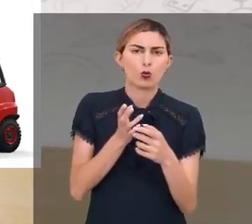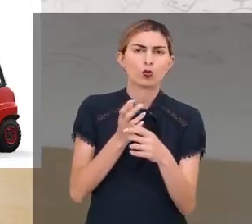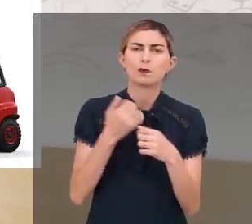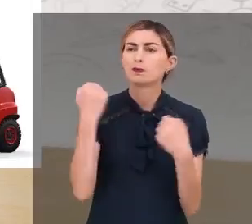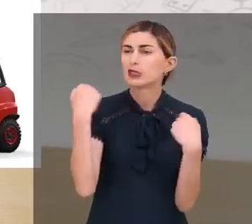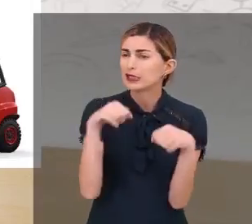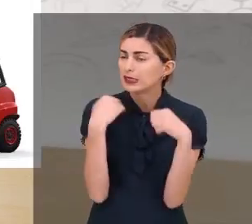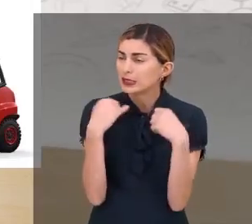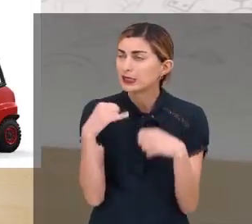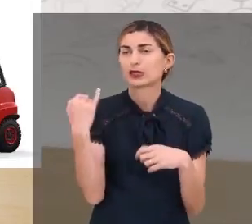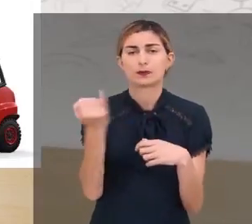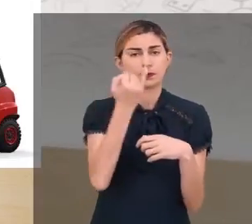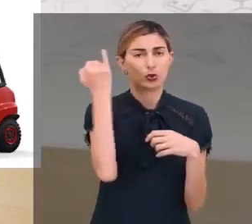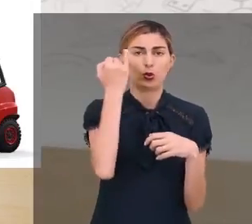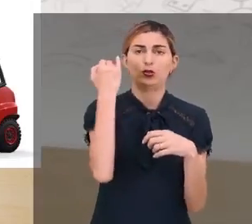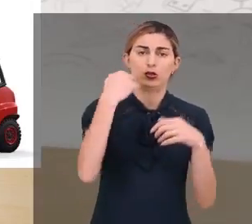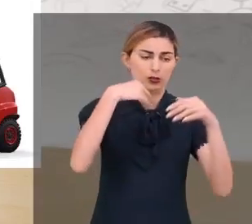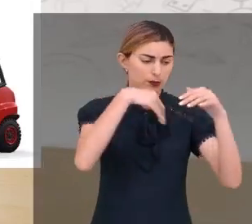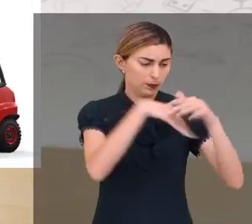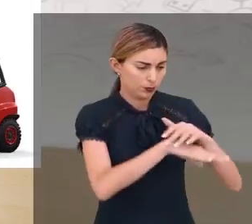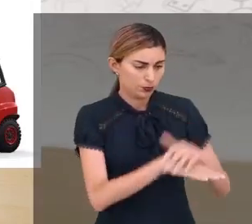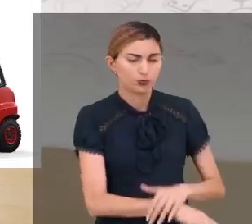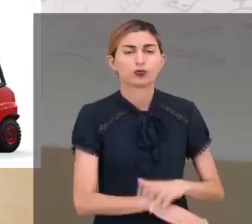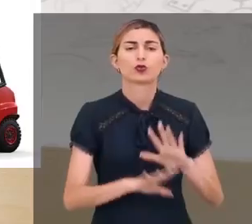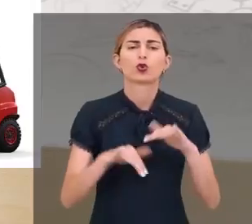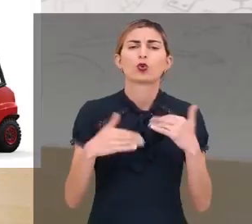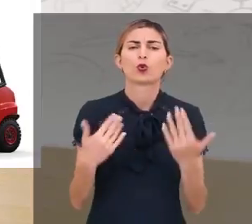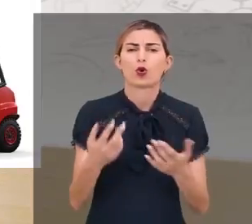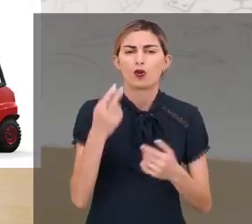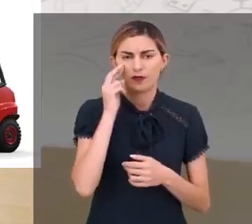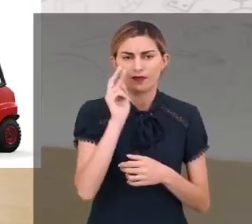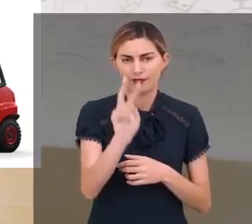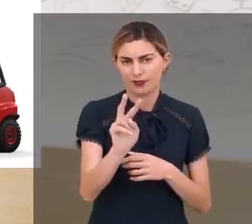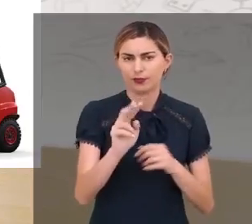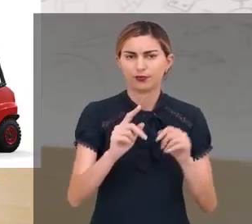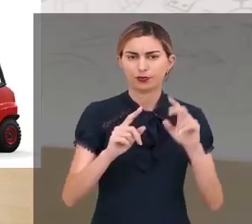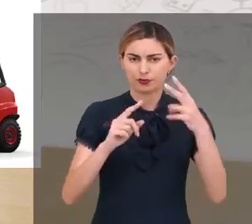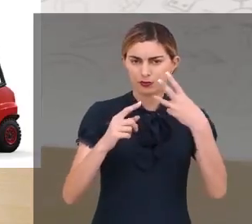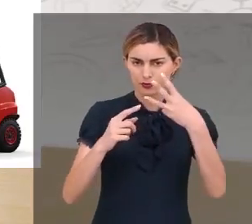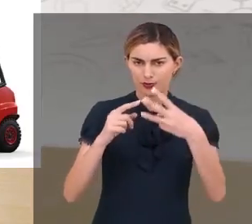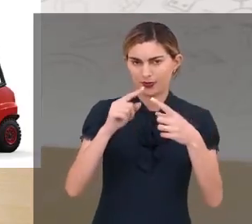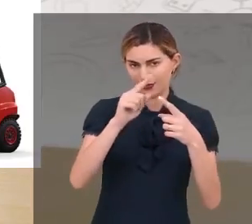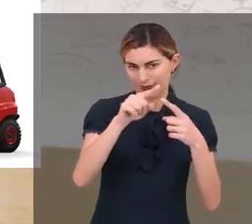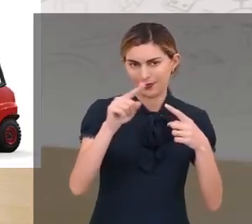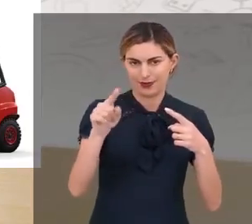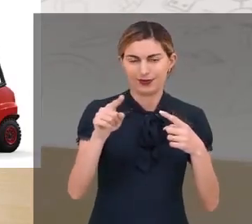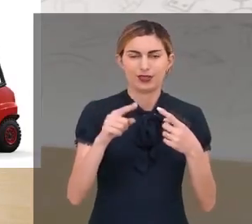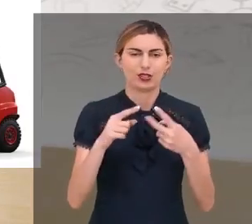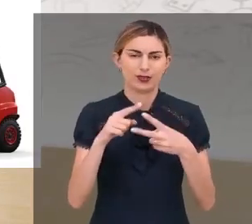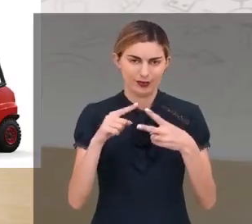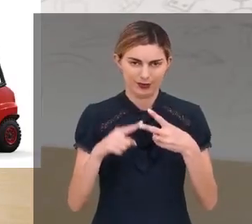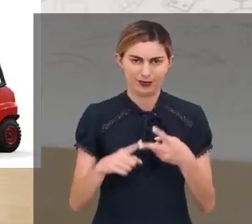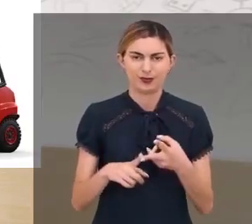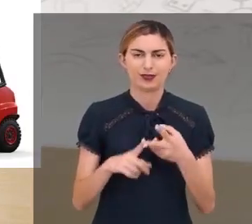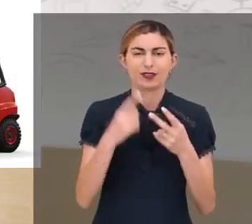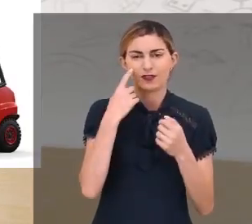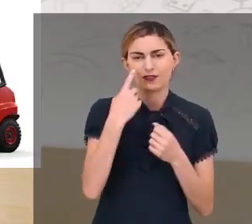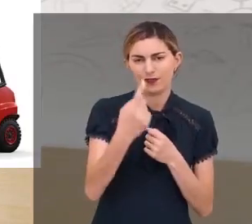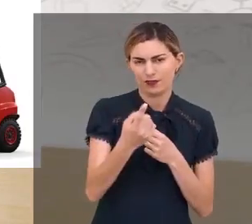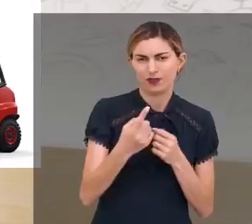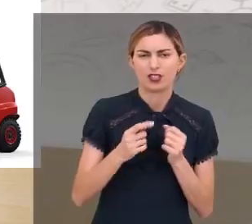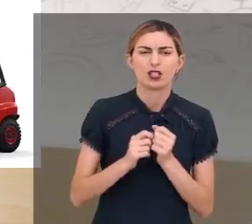material seria indispensável para o estoque de um hospital? Então vejam que na imagem nós temos aí cilindro de